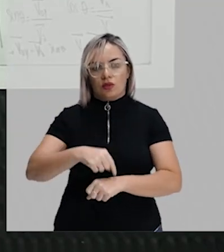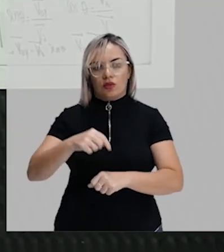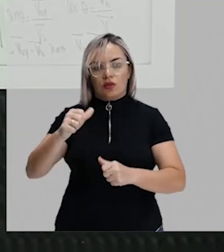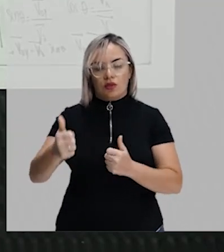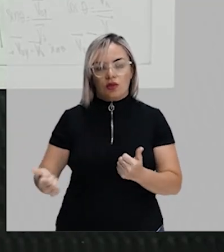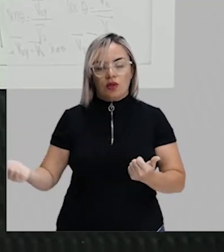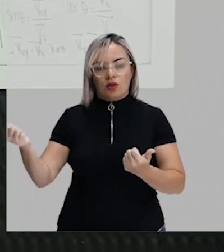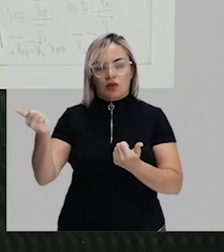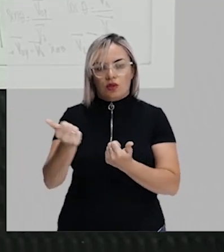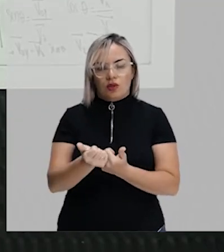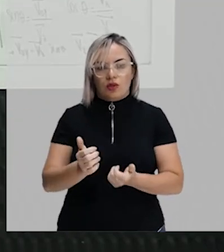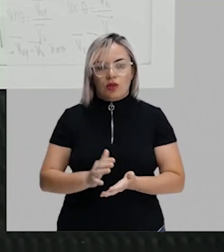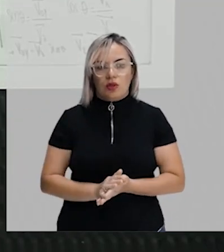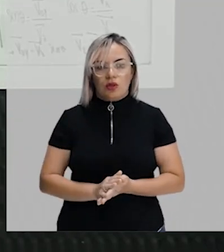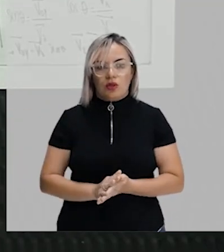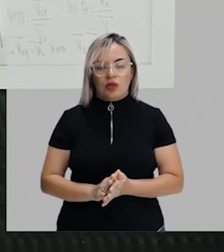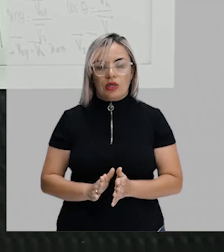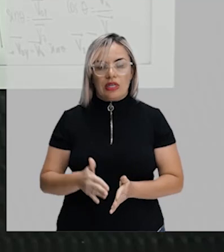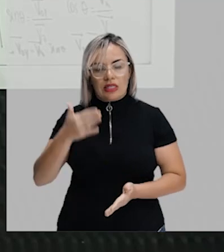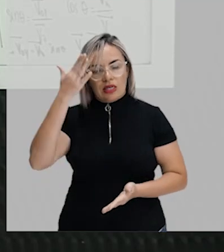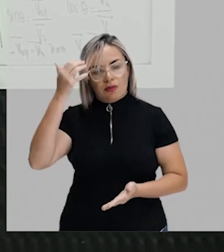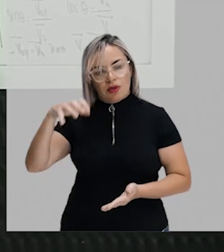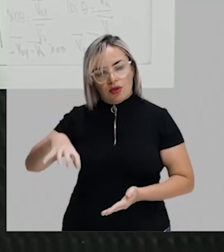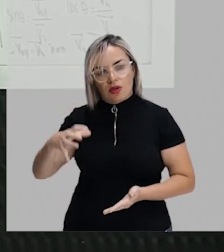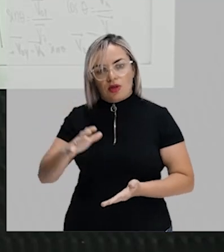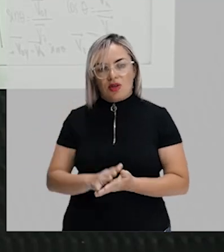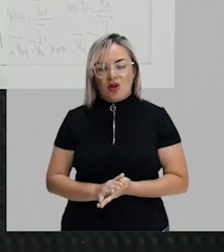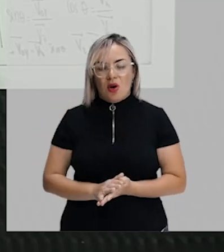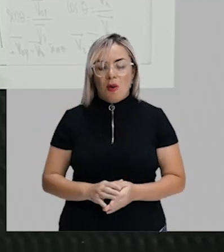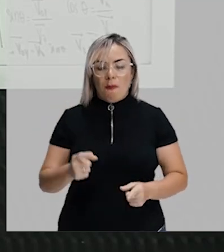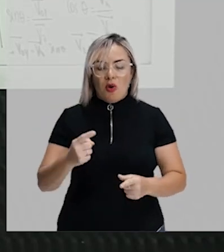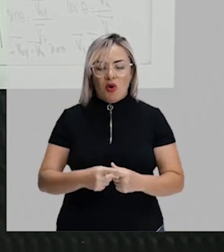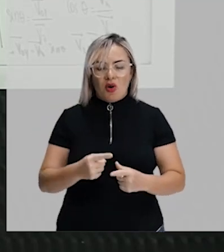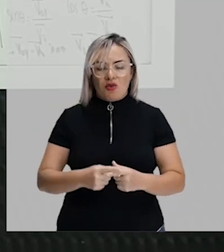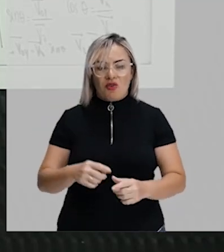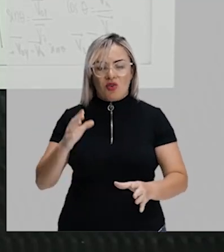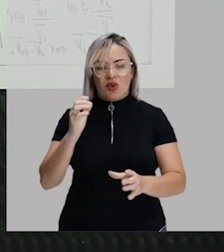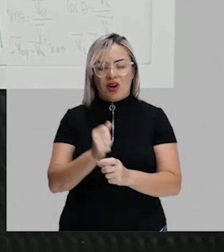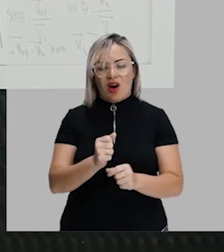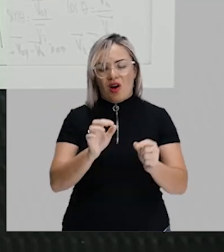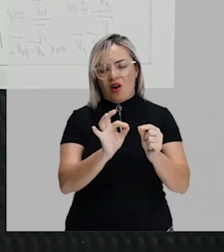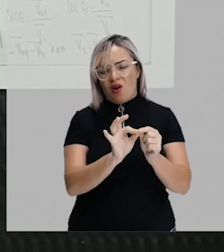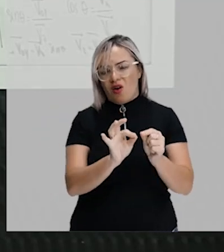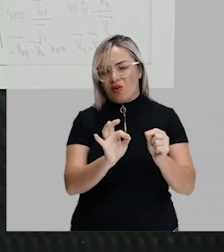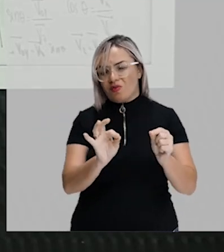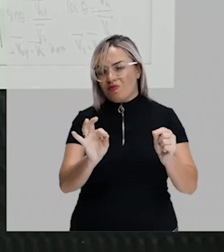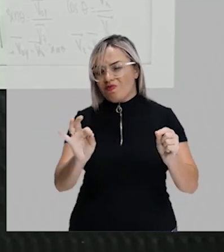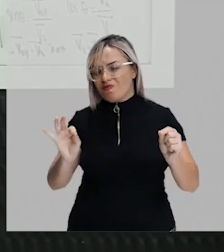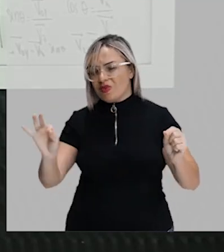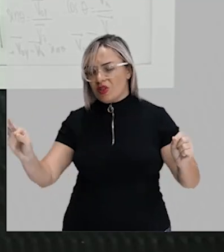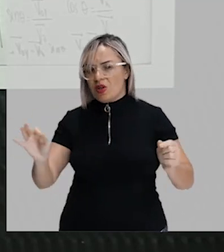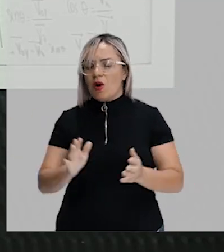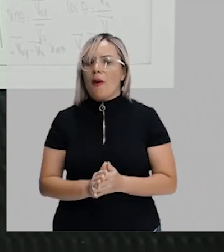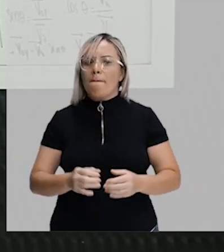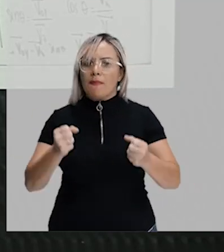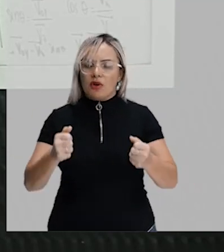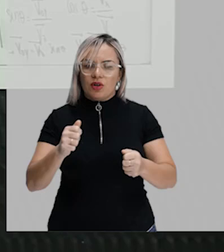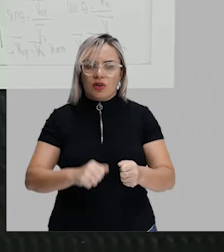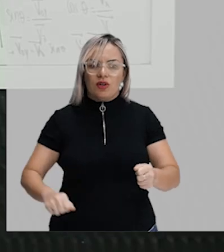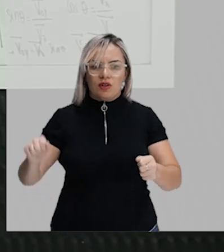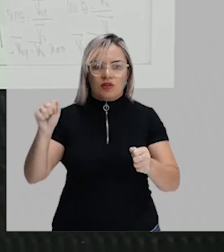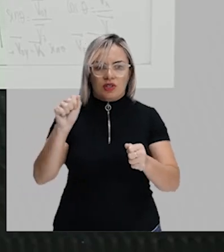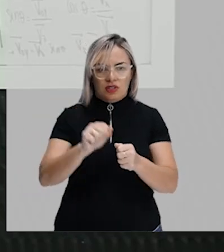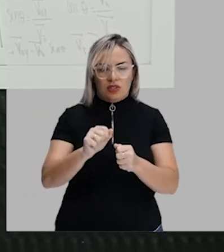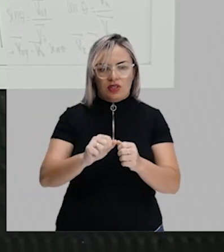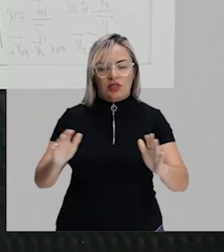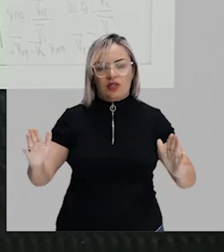fazer isso porque vai ficar muito extenso, mas você pode fazer isso em casa, ok? Você faz em casa, que lá você vai encontrar